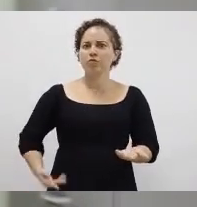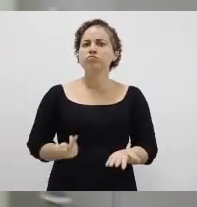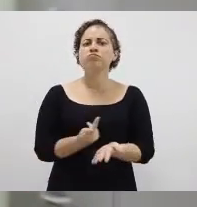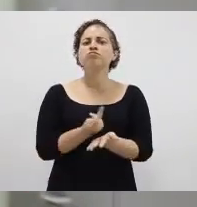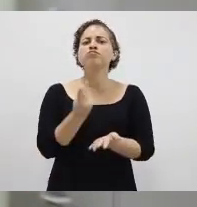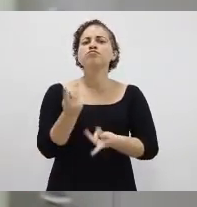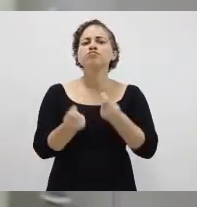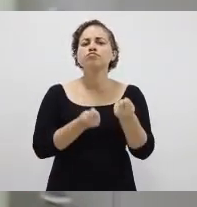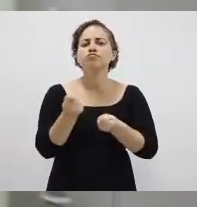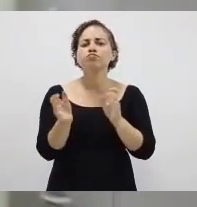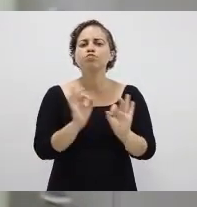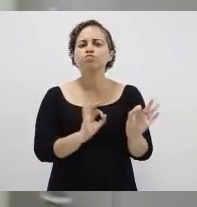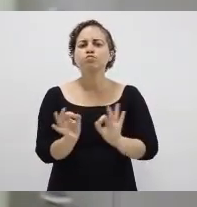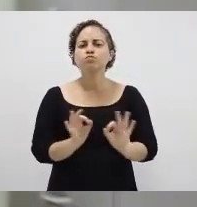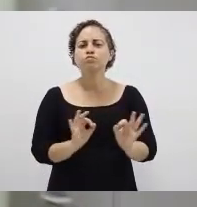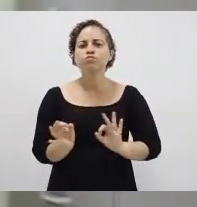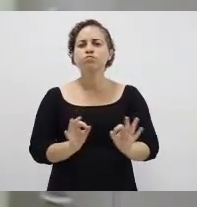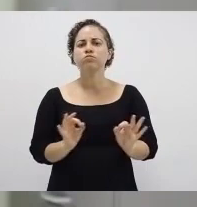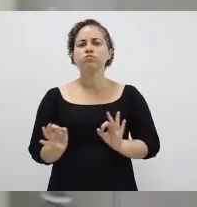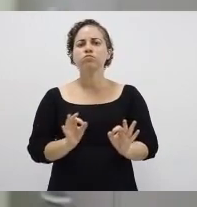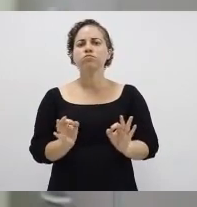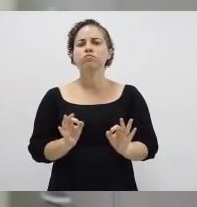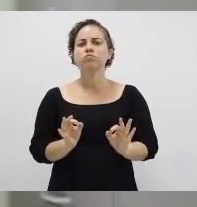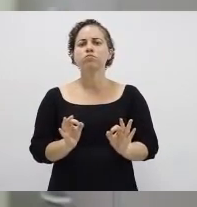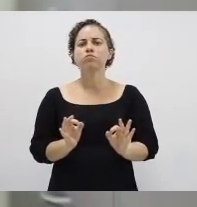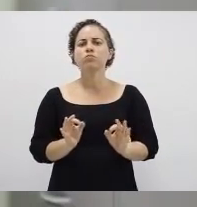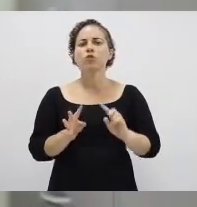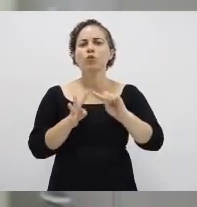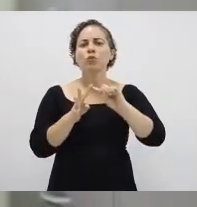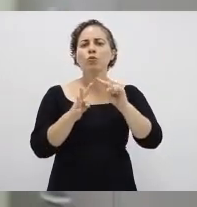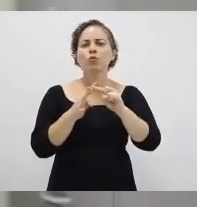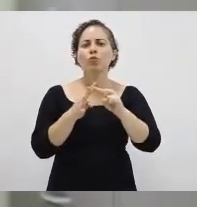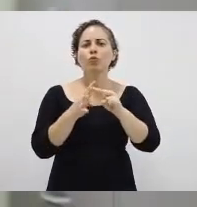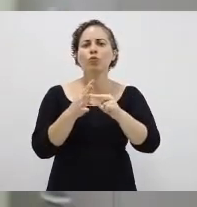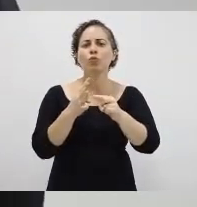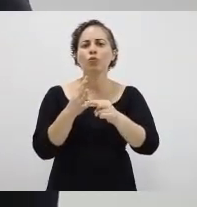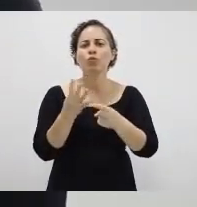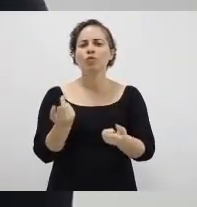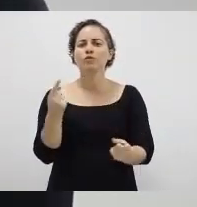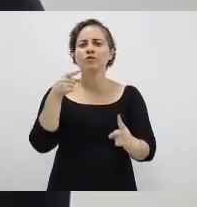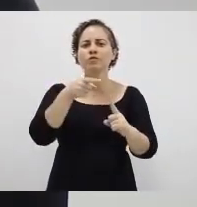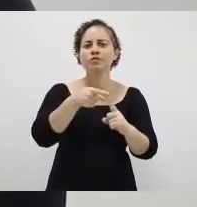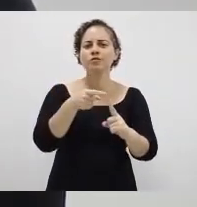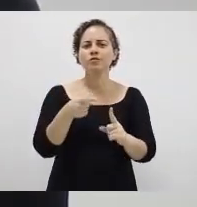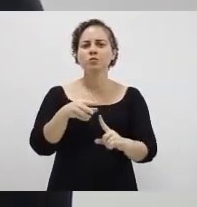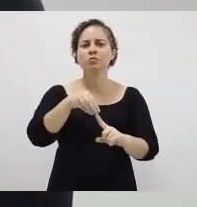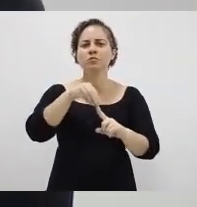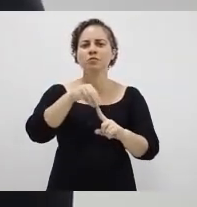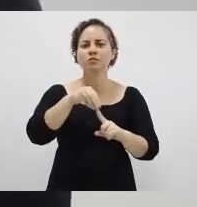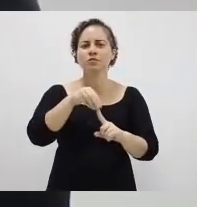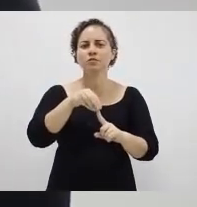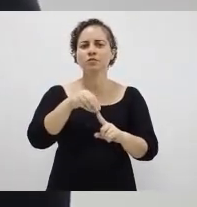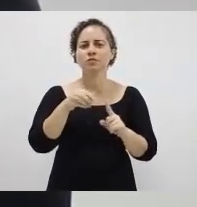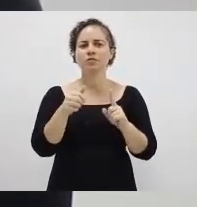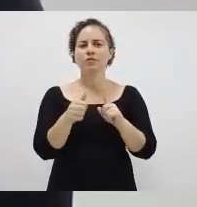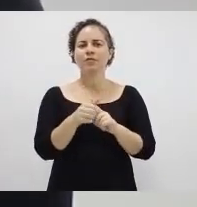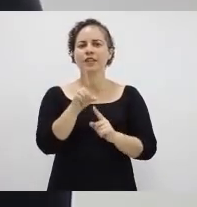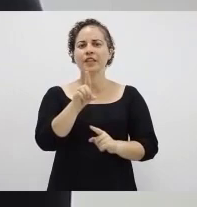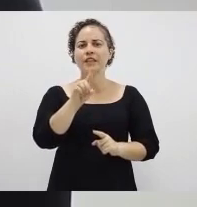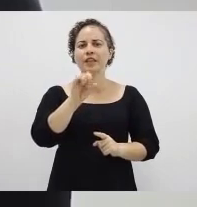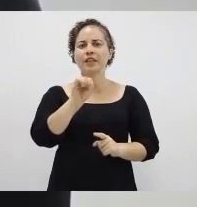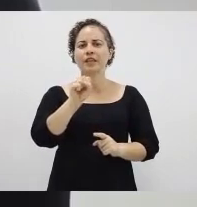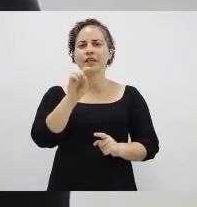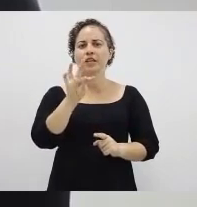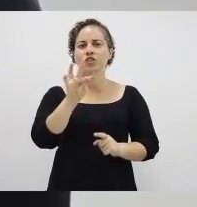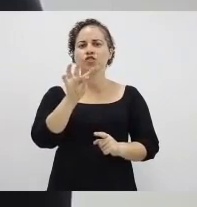funciona como agente econômico para executar 4 funções fundamentais: a função distributiva